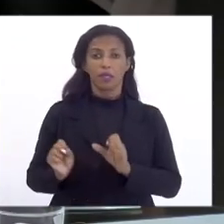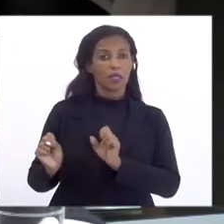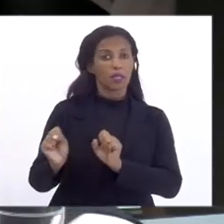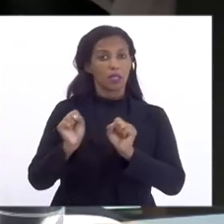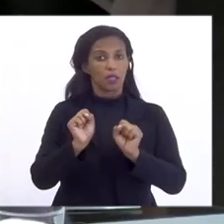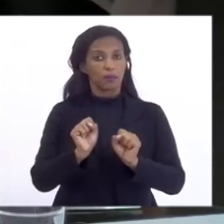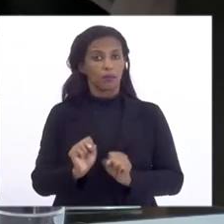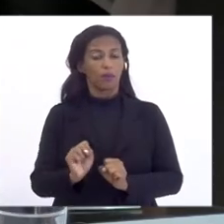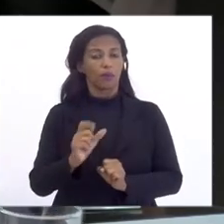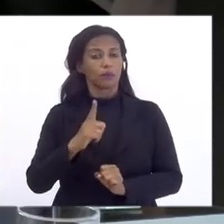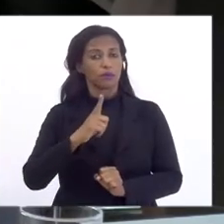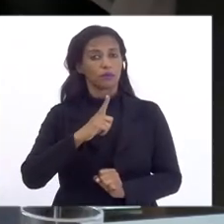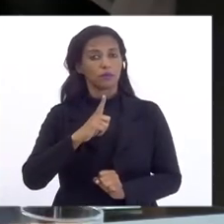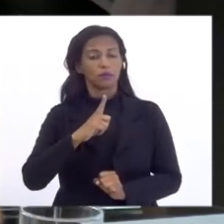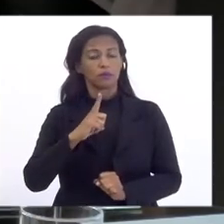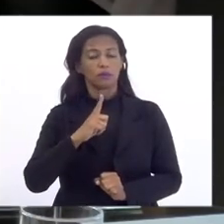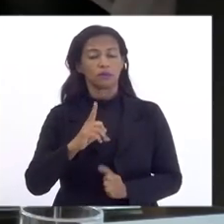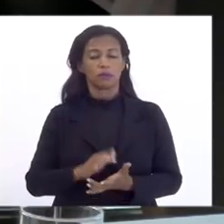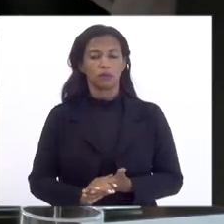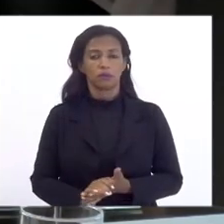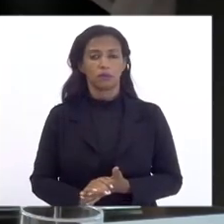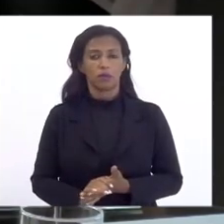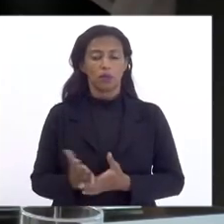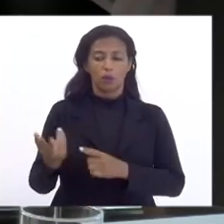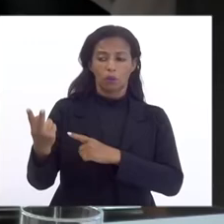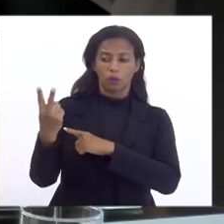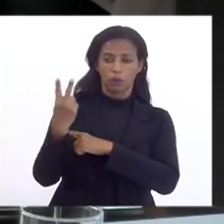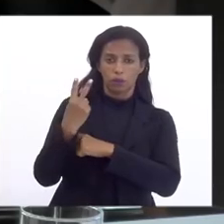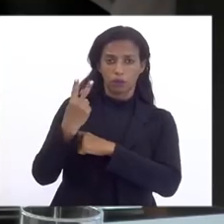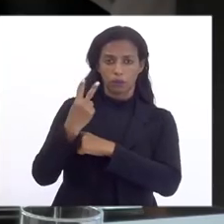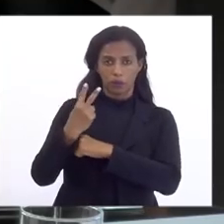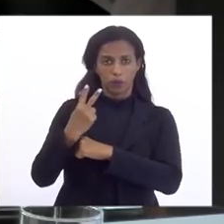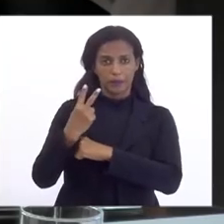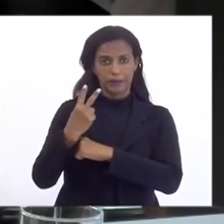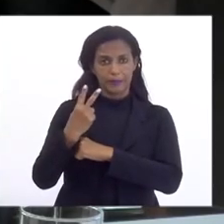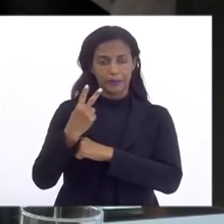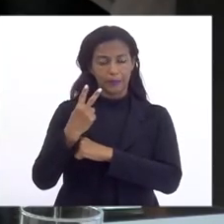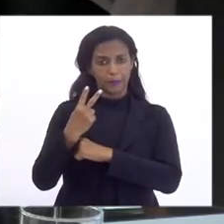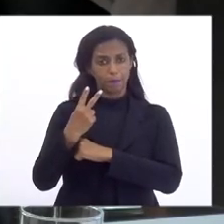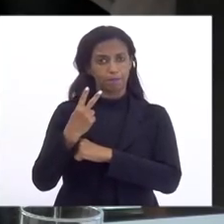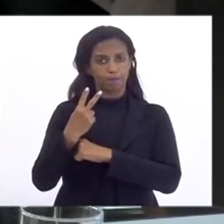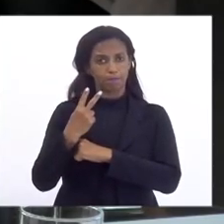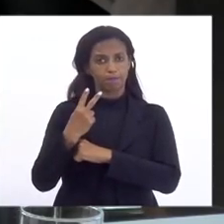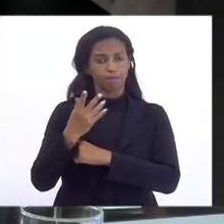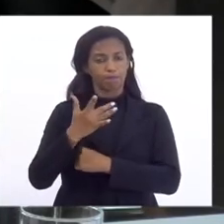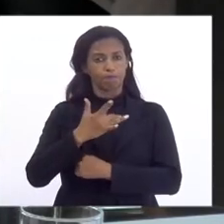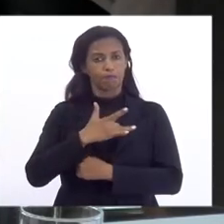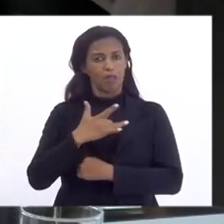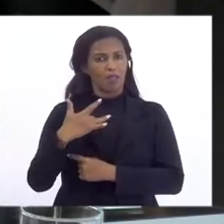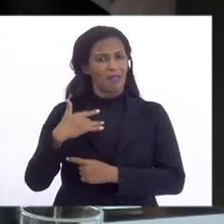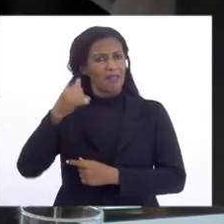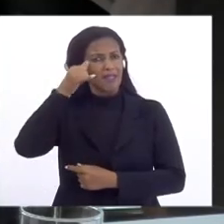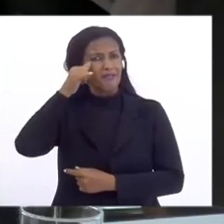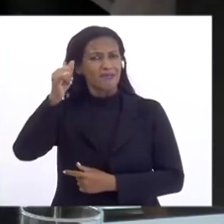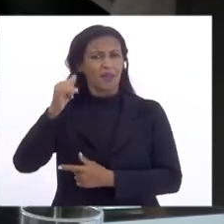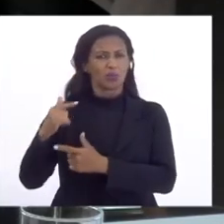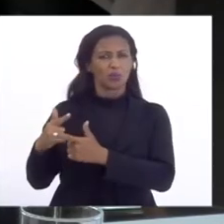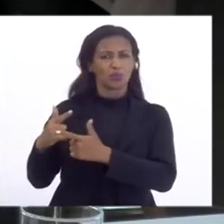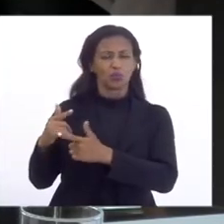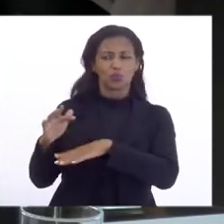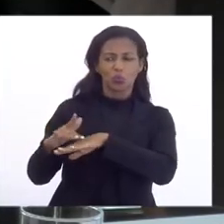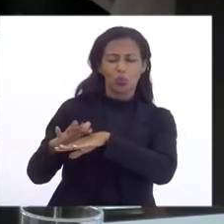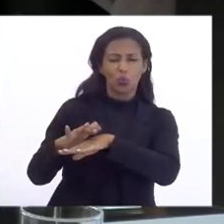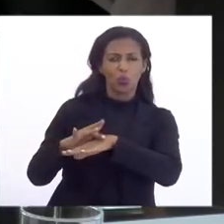haver uma prevenção enorme a muitas doenças, e não vou